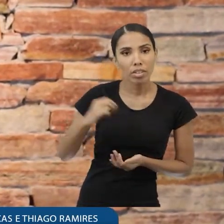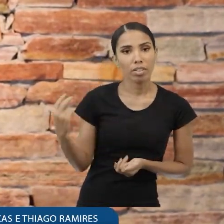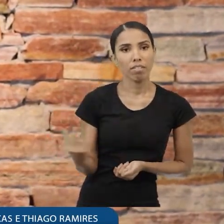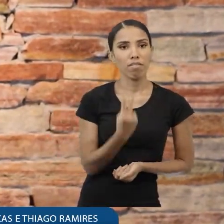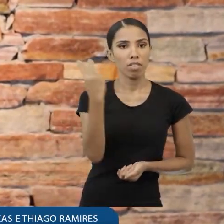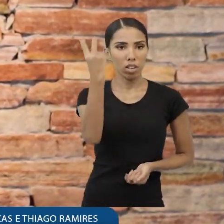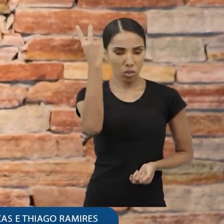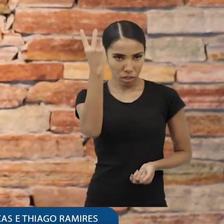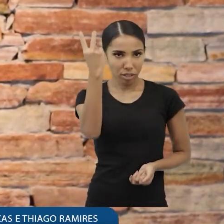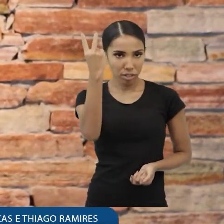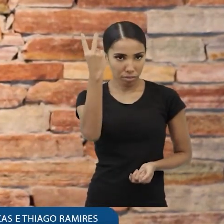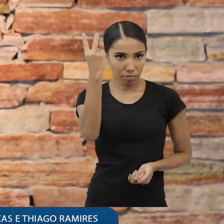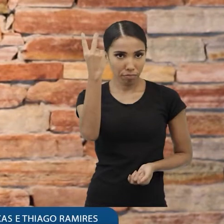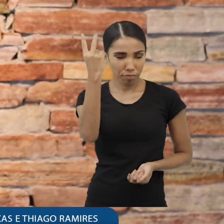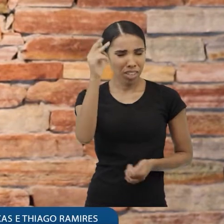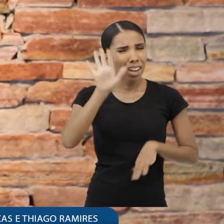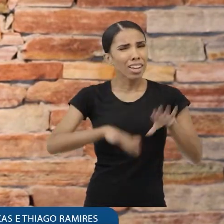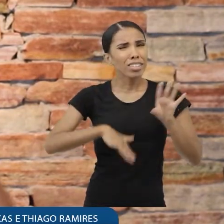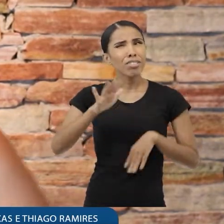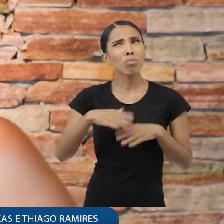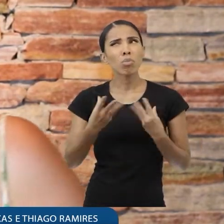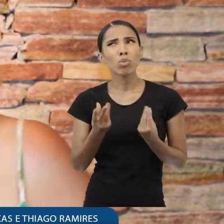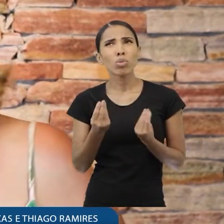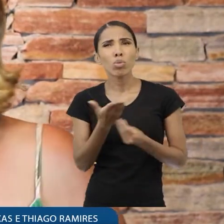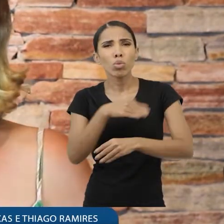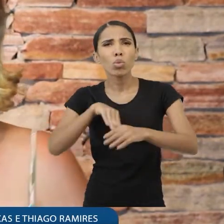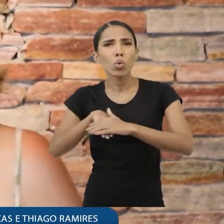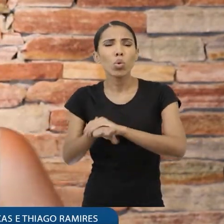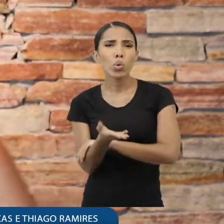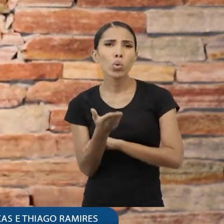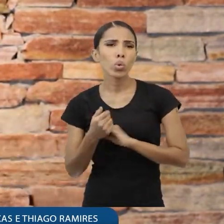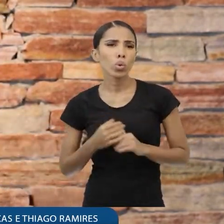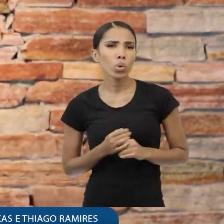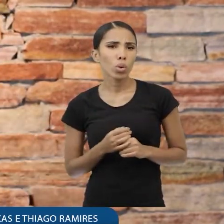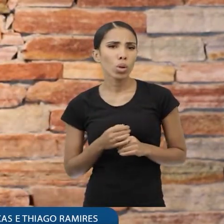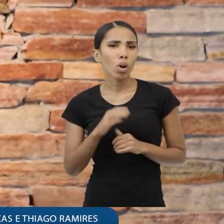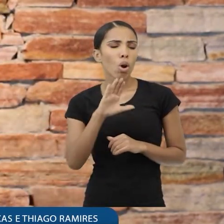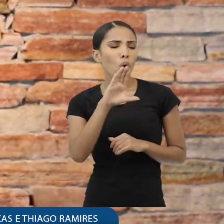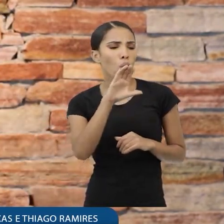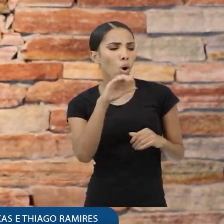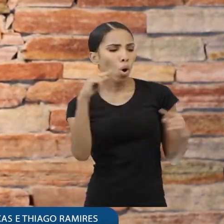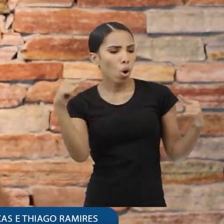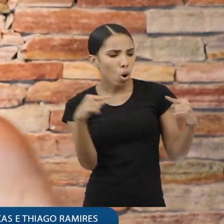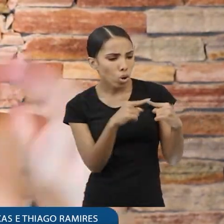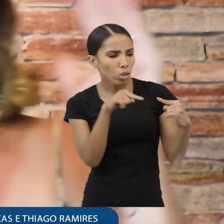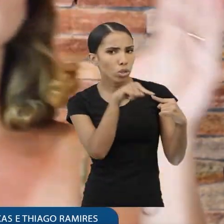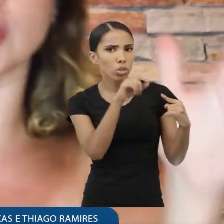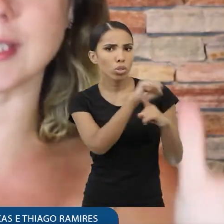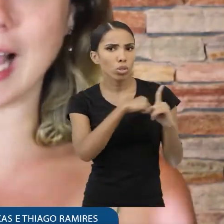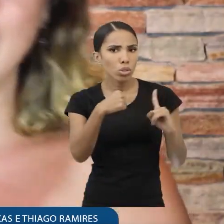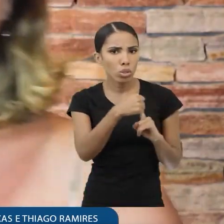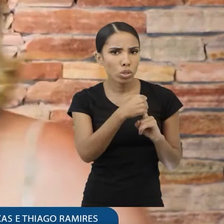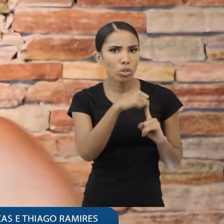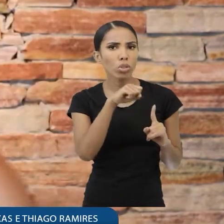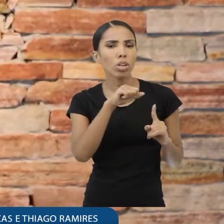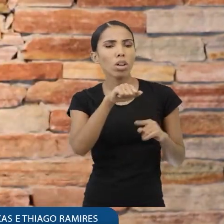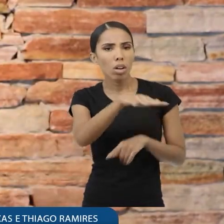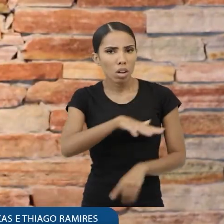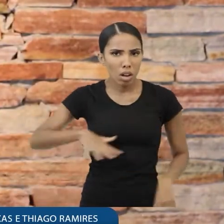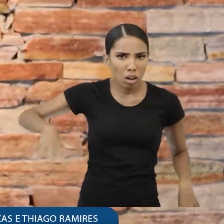fato valoriza como contrapartida, né? A gente tem muito costume de falar assim, contrapartidas